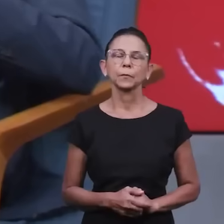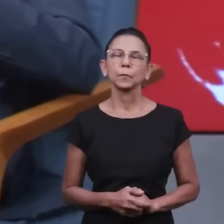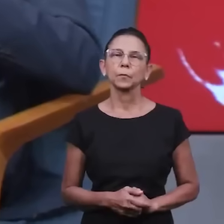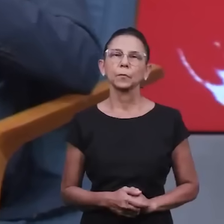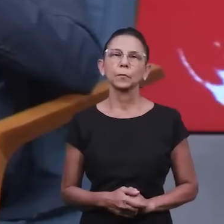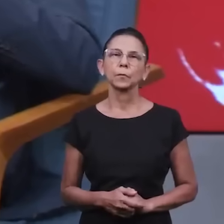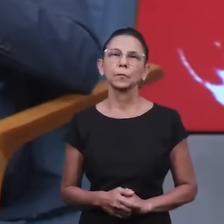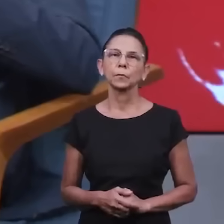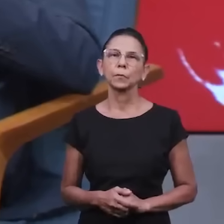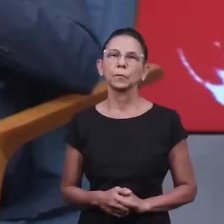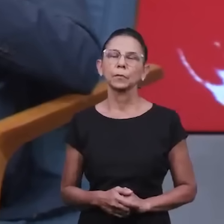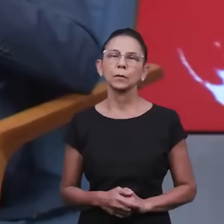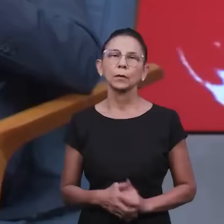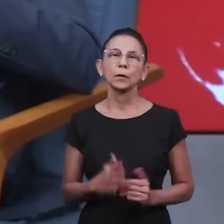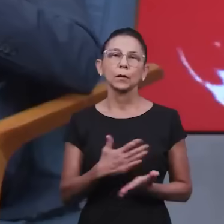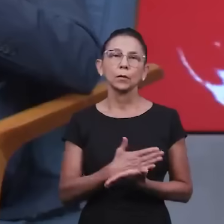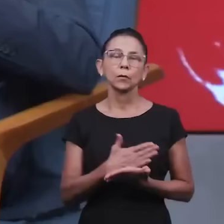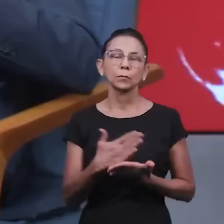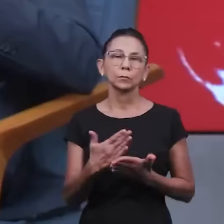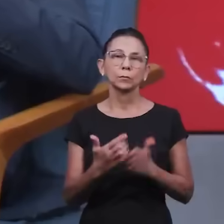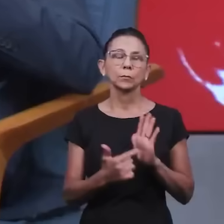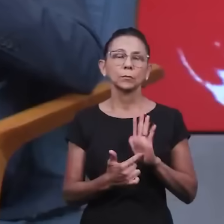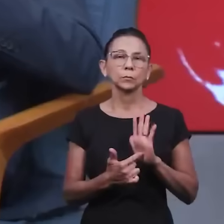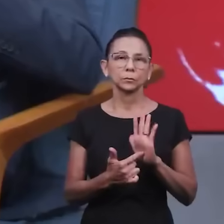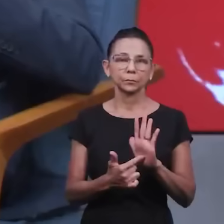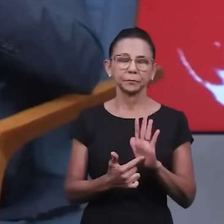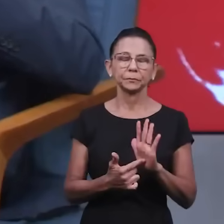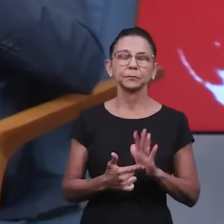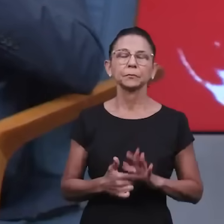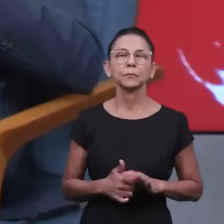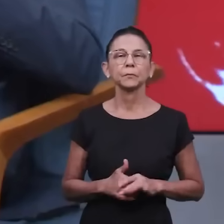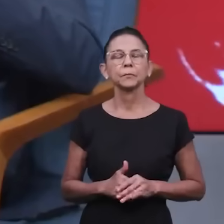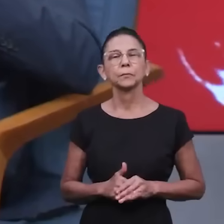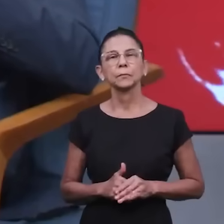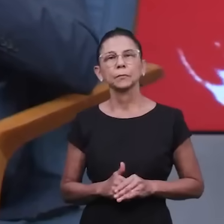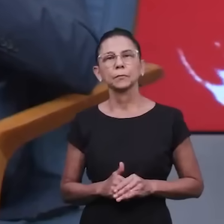nós começamos a falar e mostrar